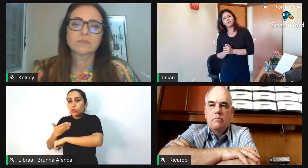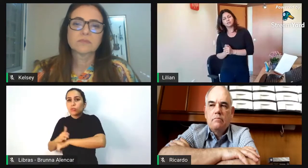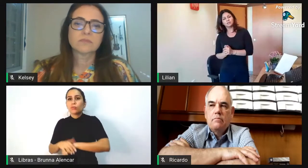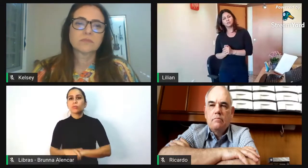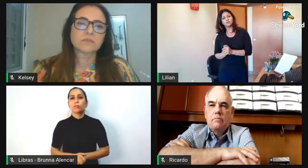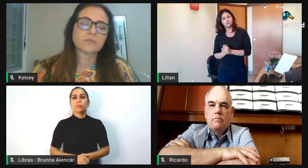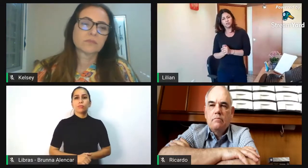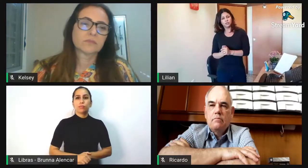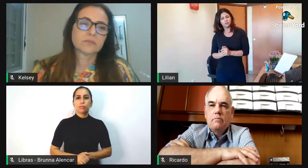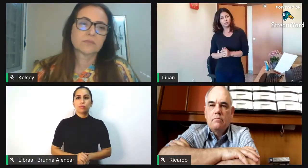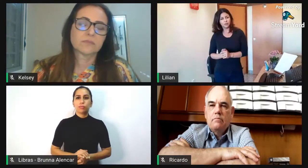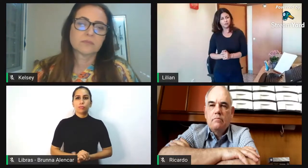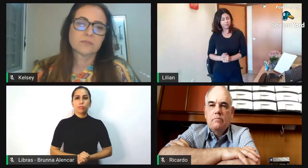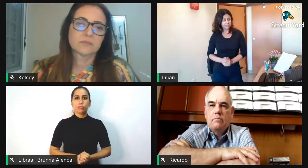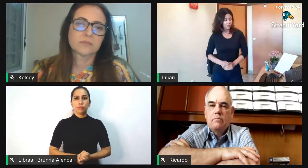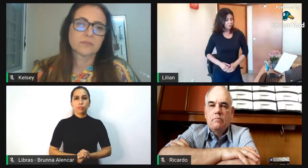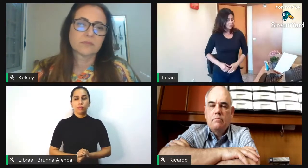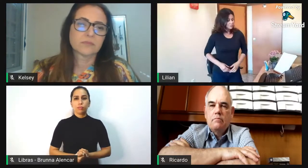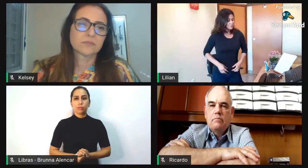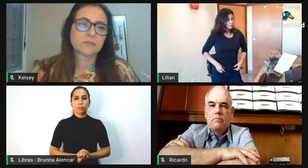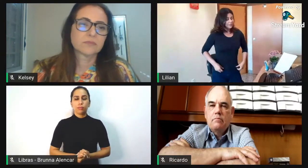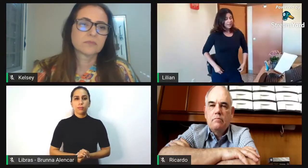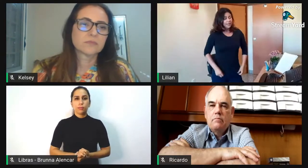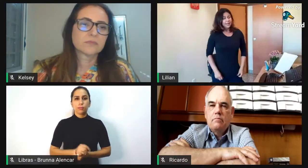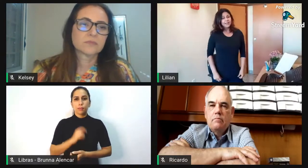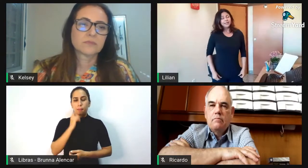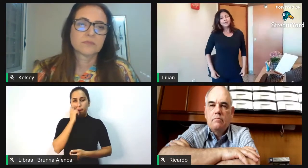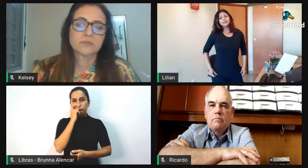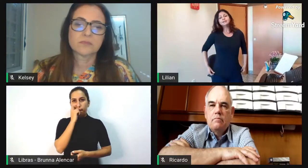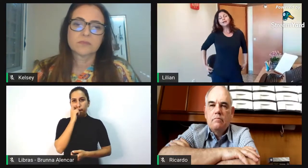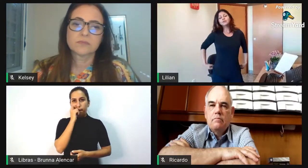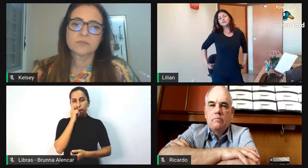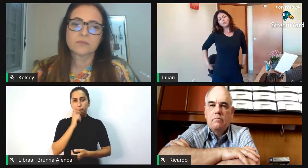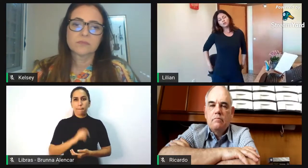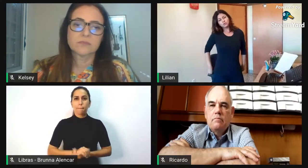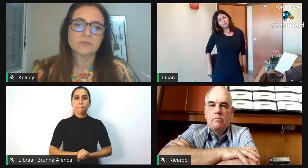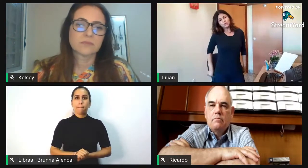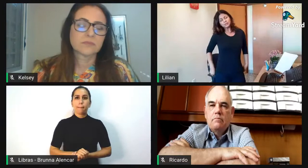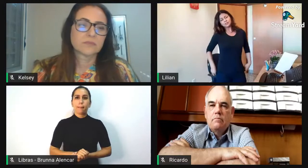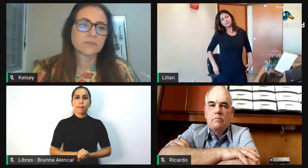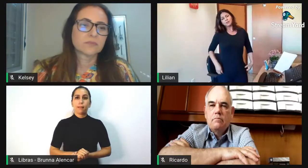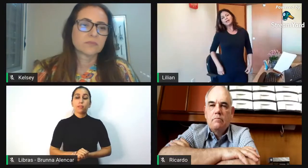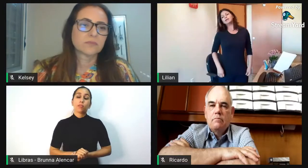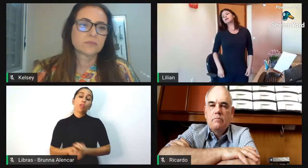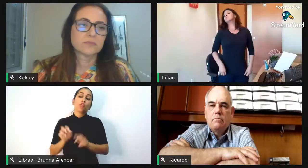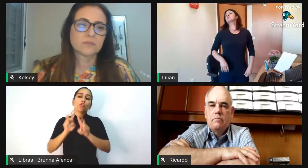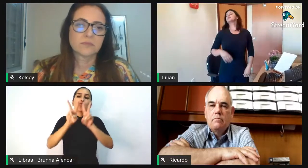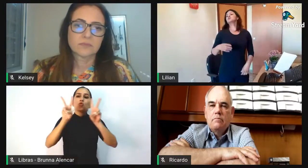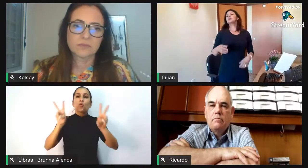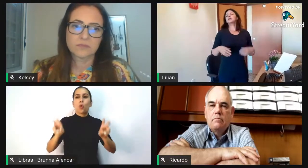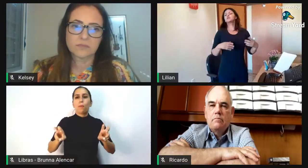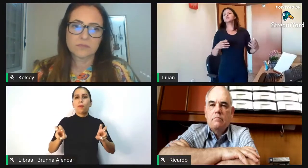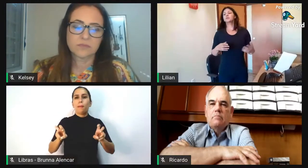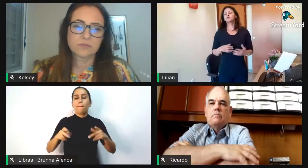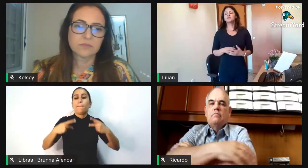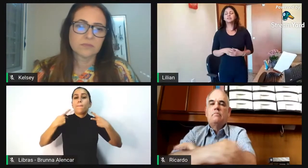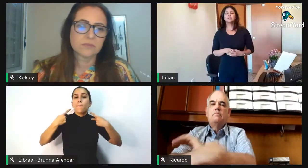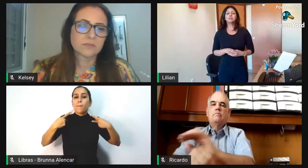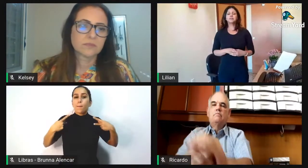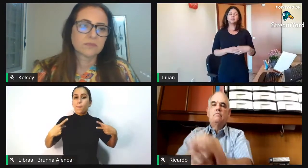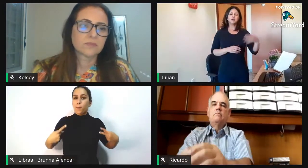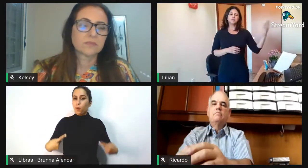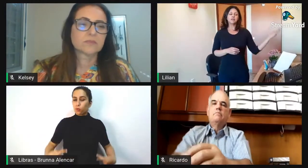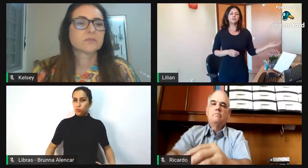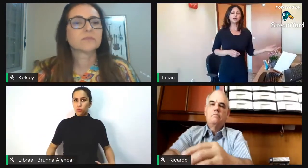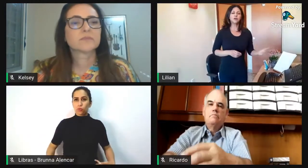seria um exercício de prevenção. E em termos de posturas também, né? Postura que a gente pode